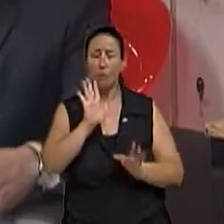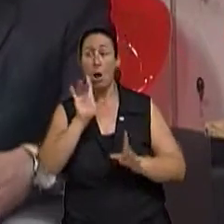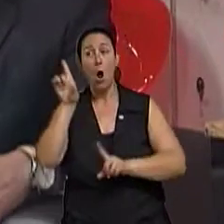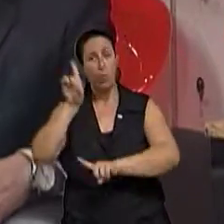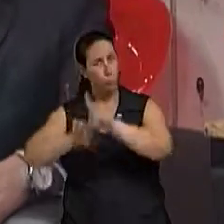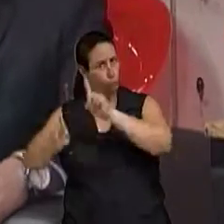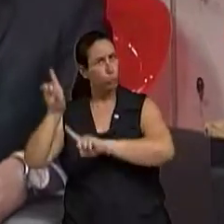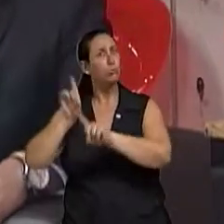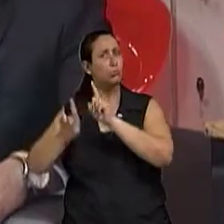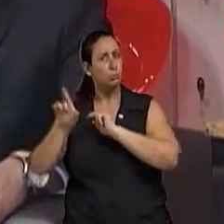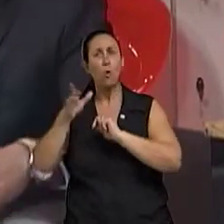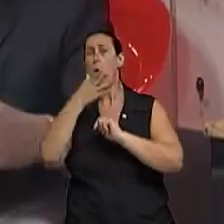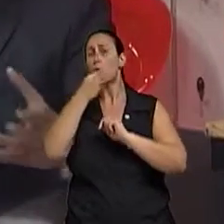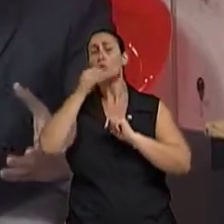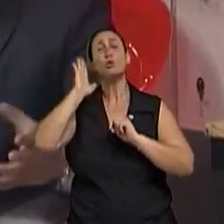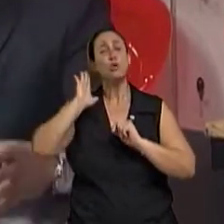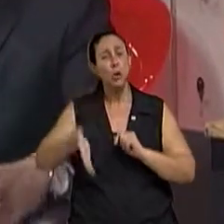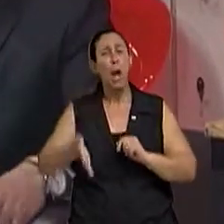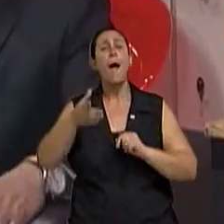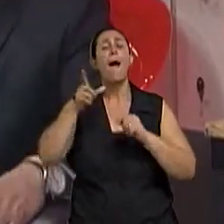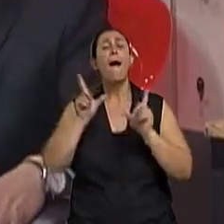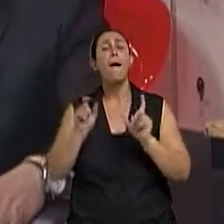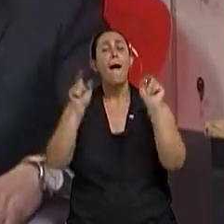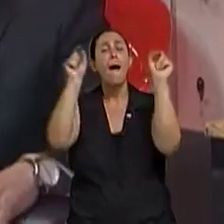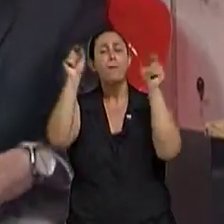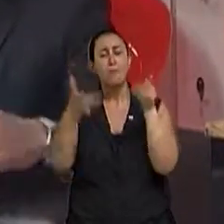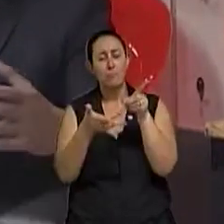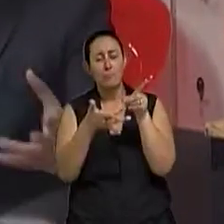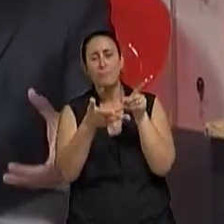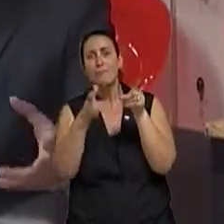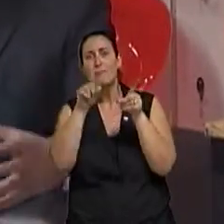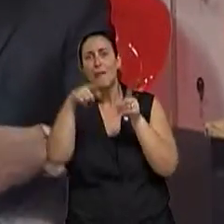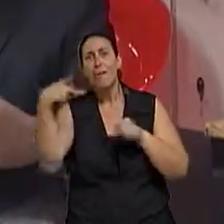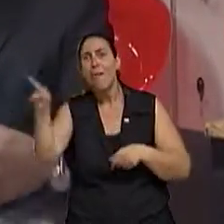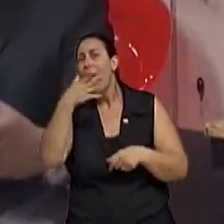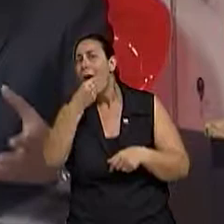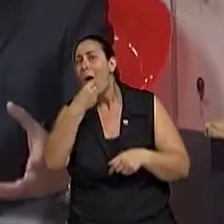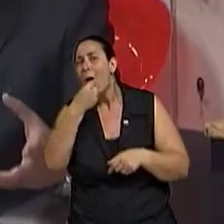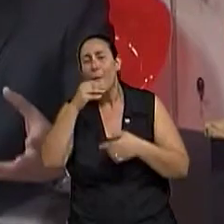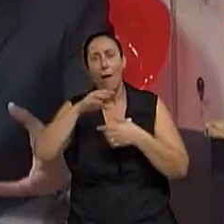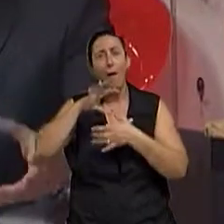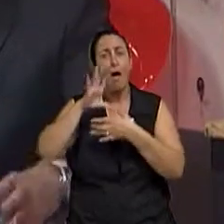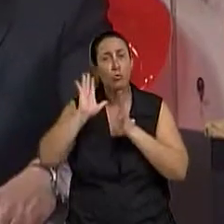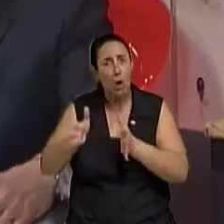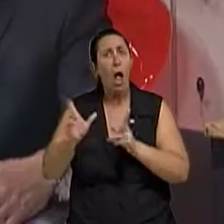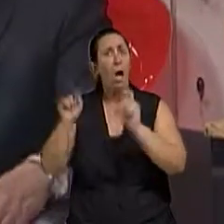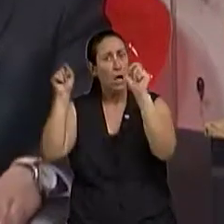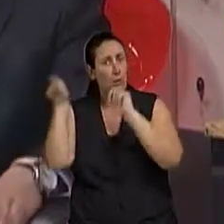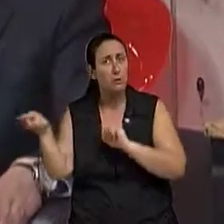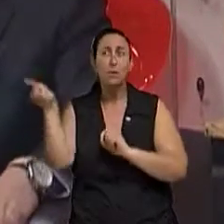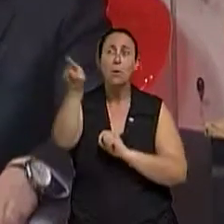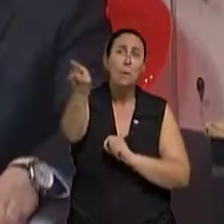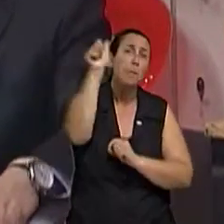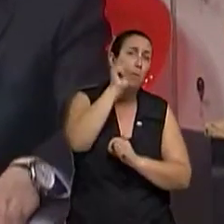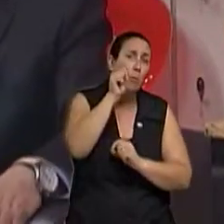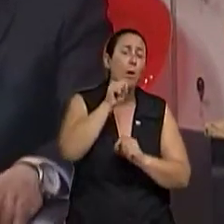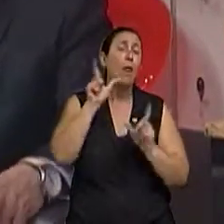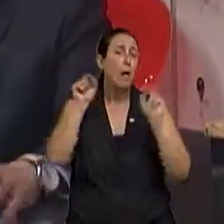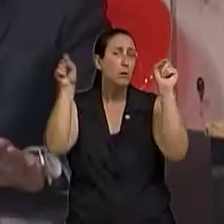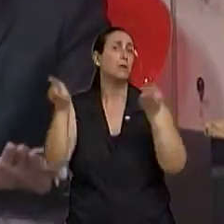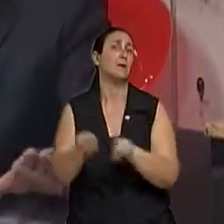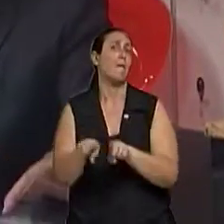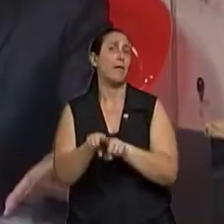deles já teve um câncer de próstata, algum deles já teve algum câncer de pele, de colo, enfim, porque isso faz parte da vida, de sobreviver e de